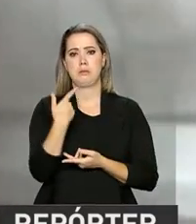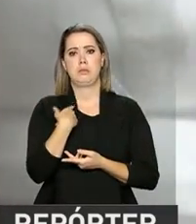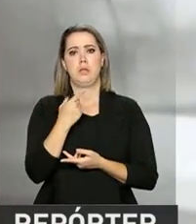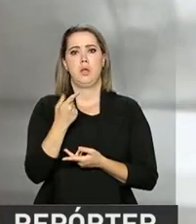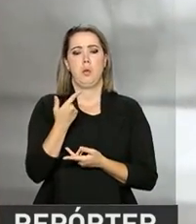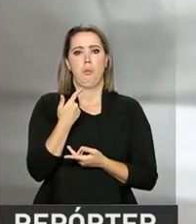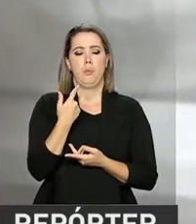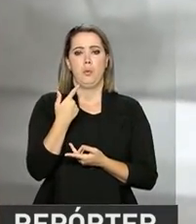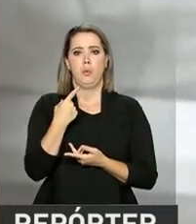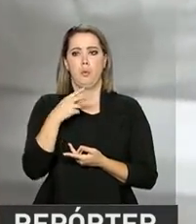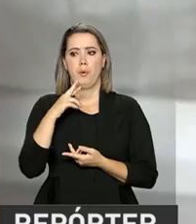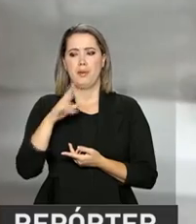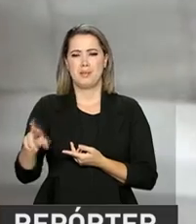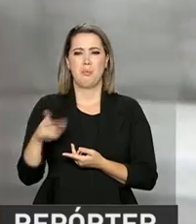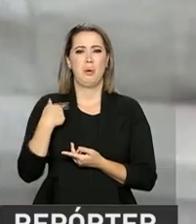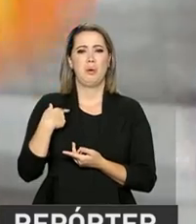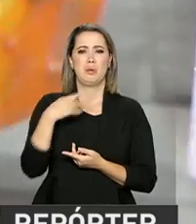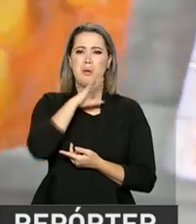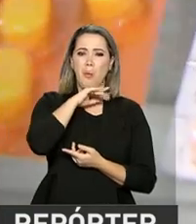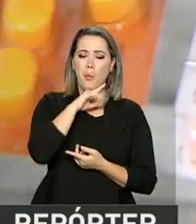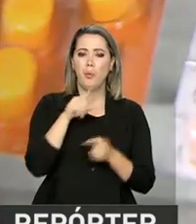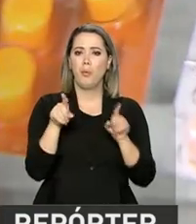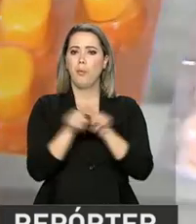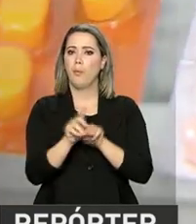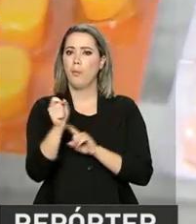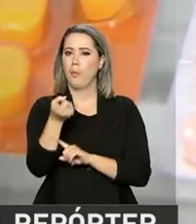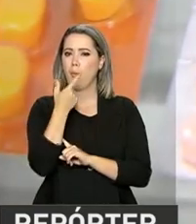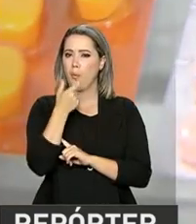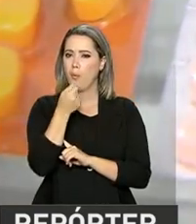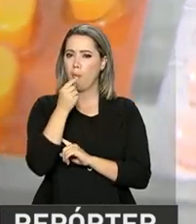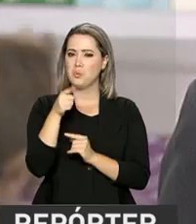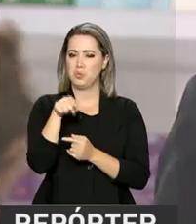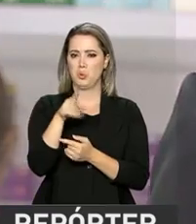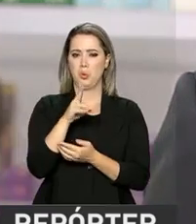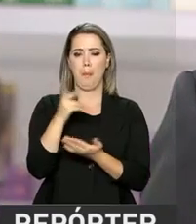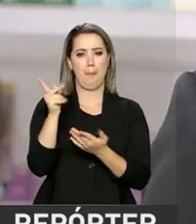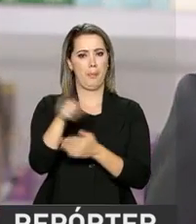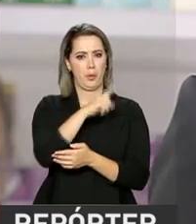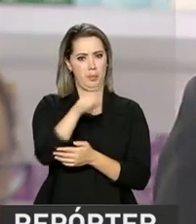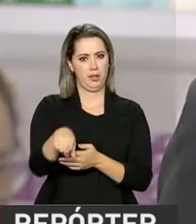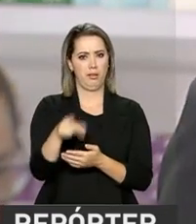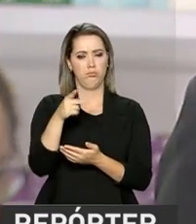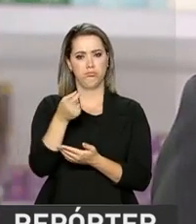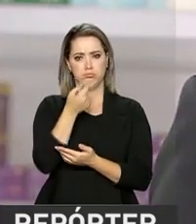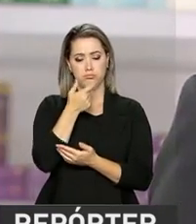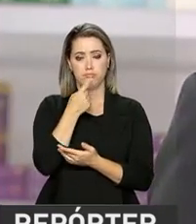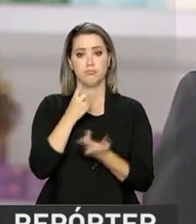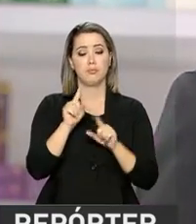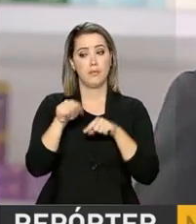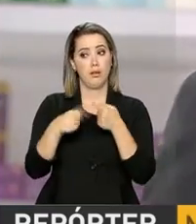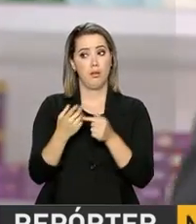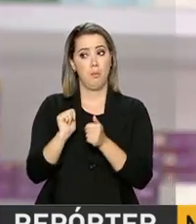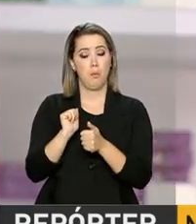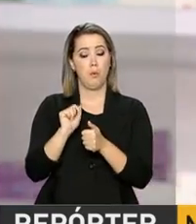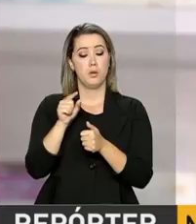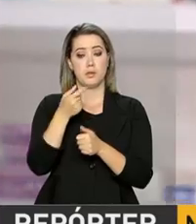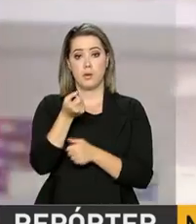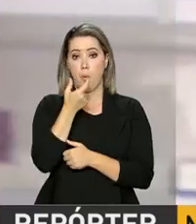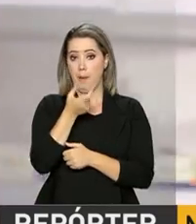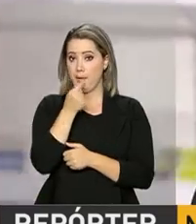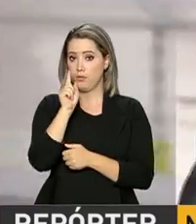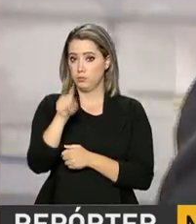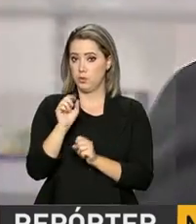colaterais não prescritos e uso de substâncias proibidas logo depois que o medicamento é suspenso pela Anvisa o